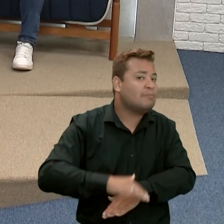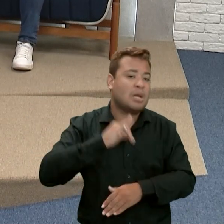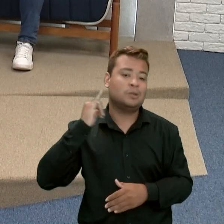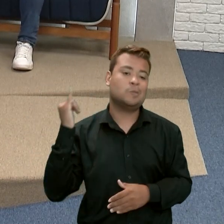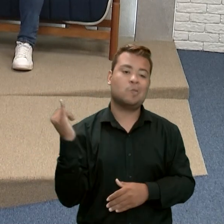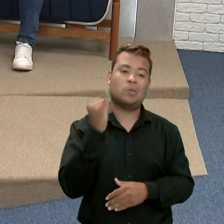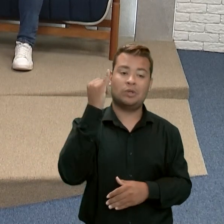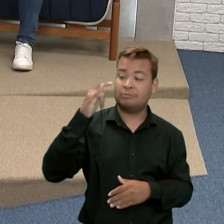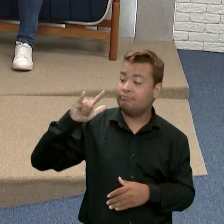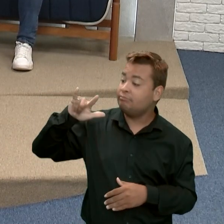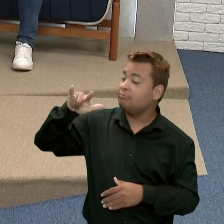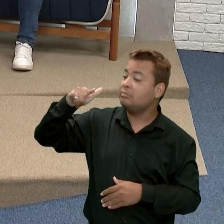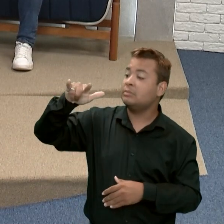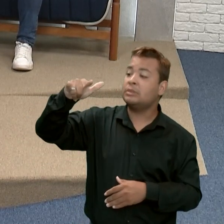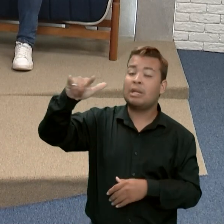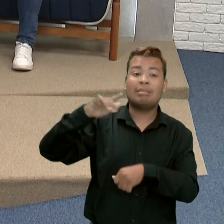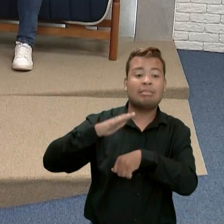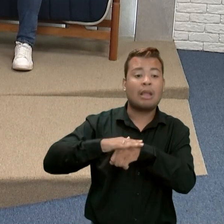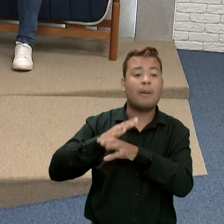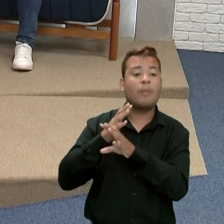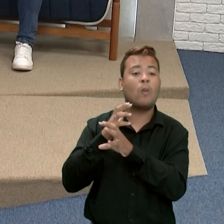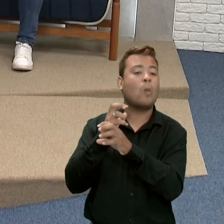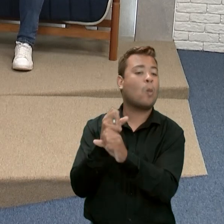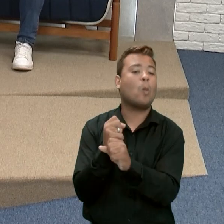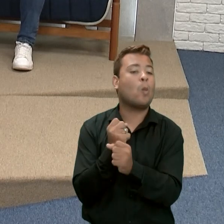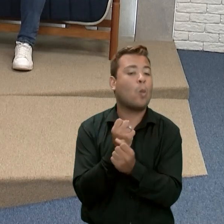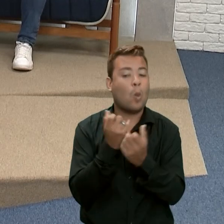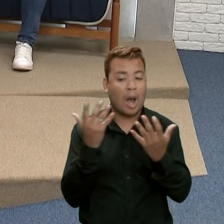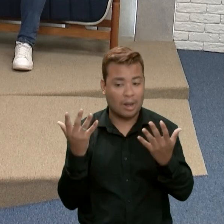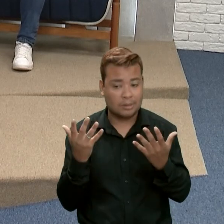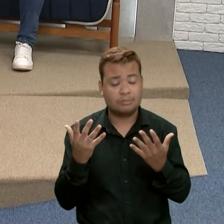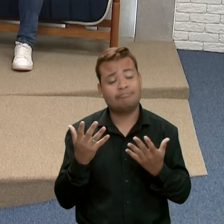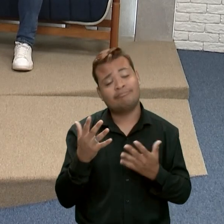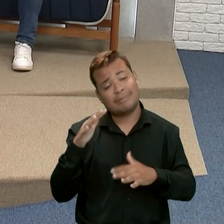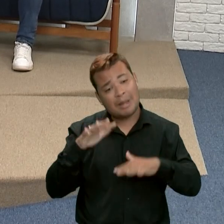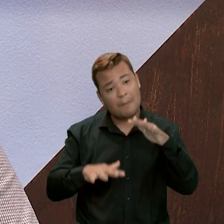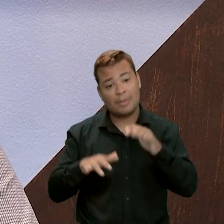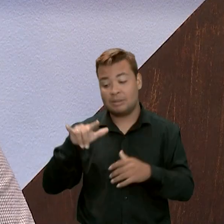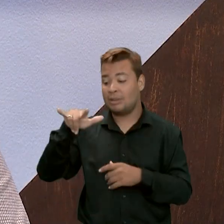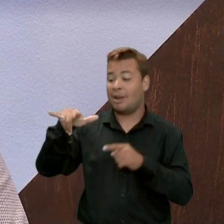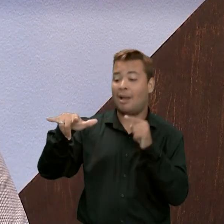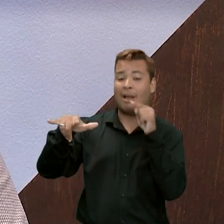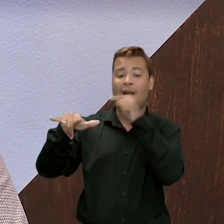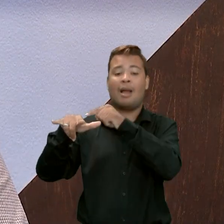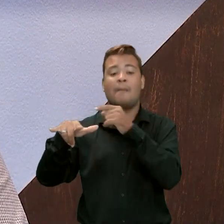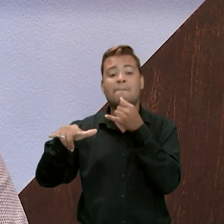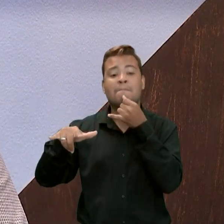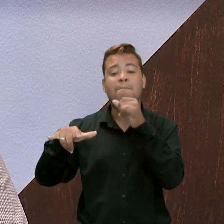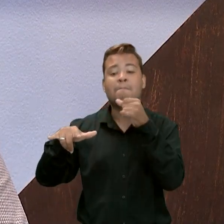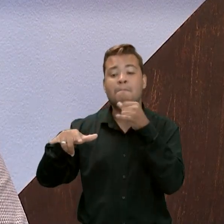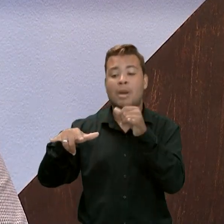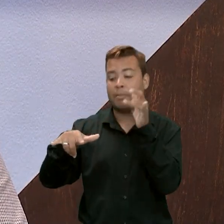de voo depende muito da questão da bateria, obviamente, mas da questão